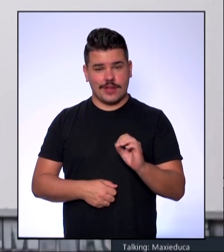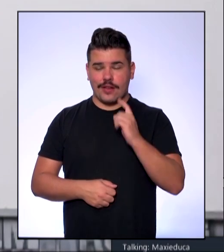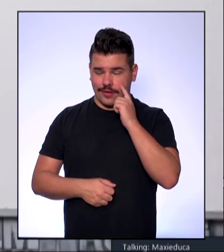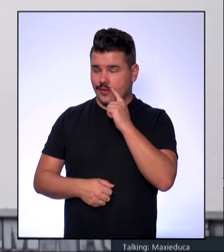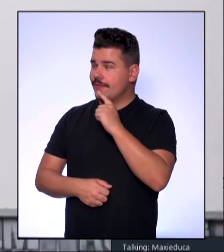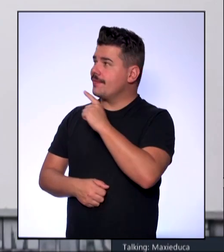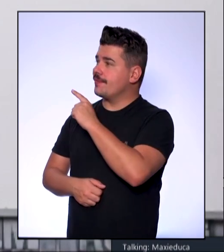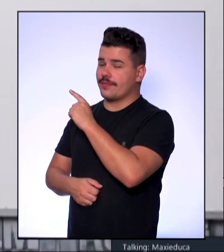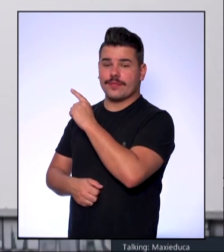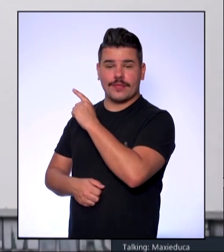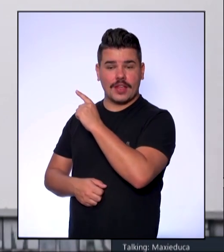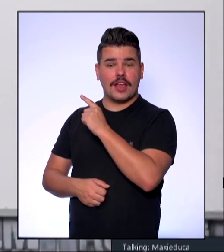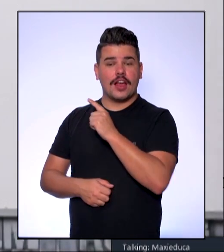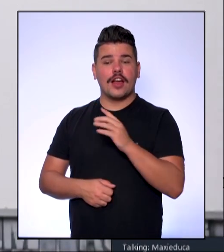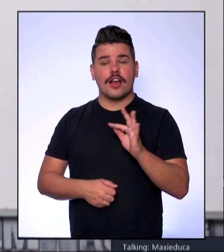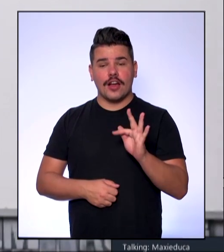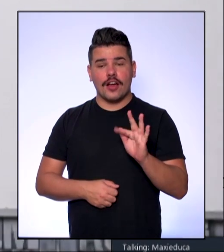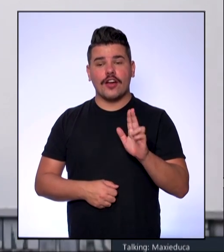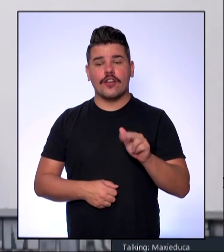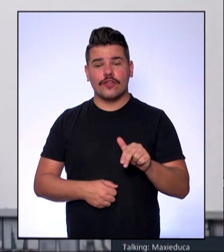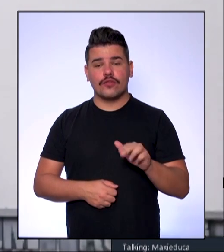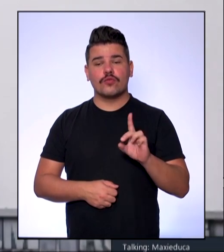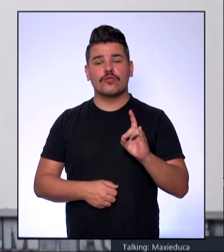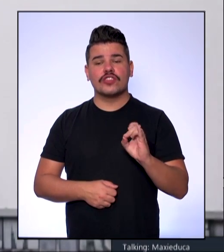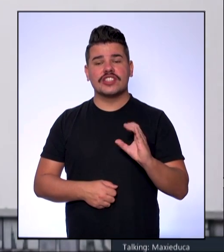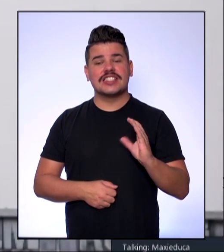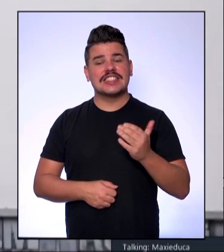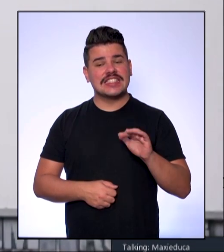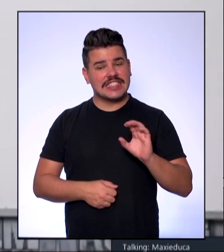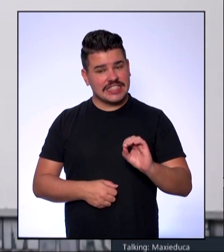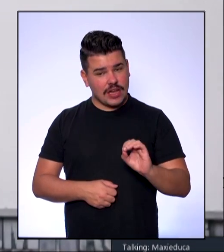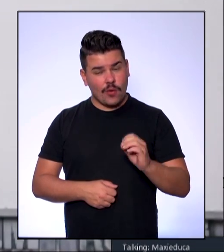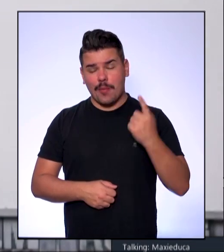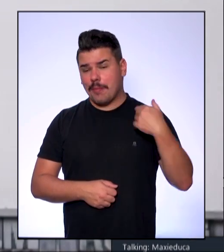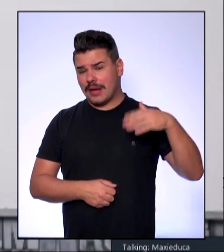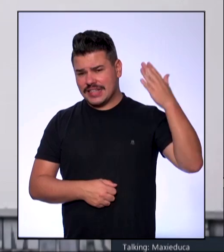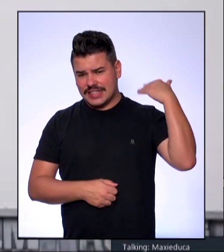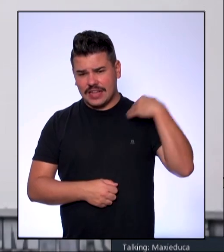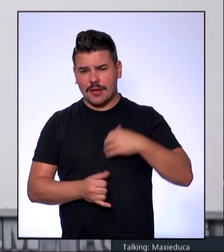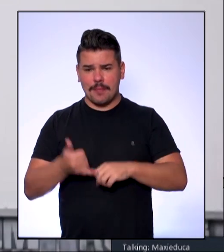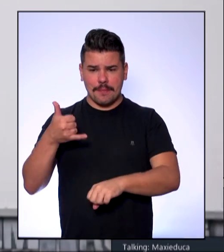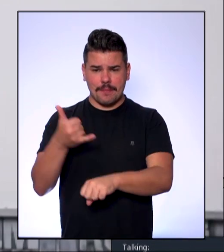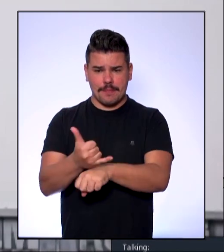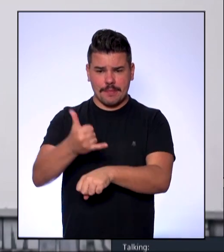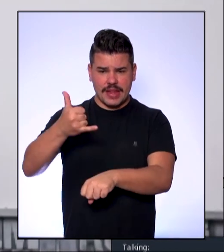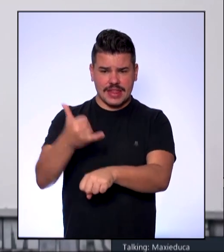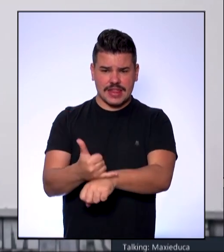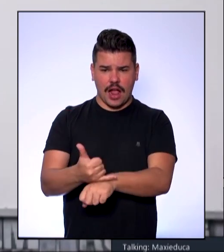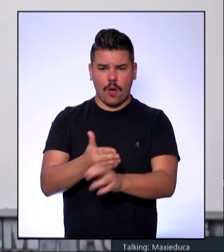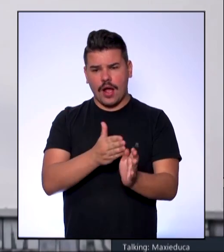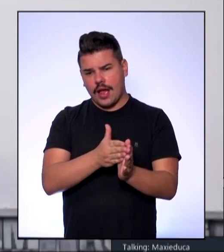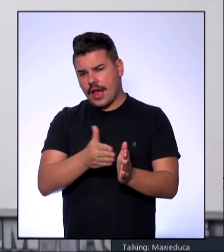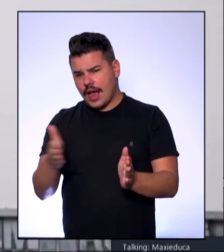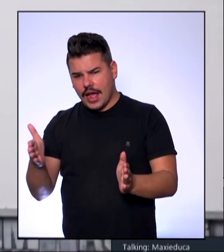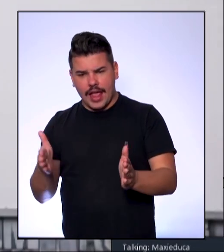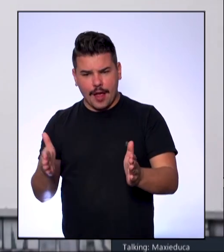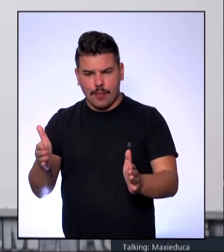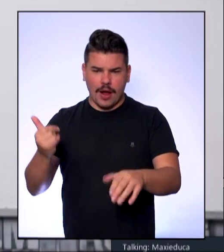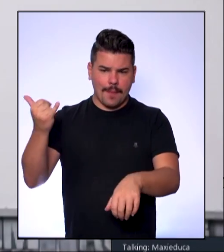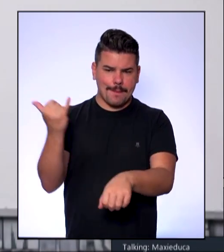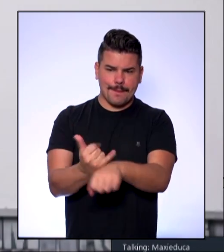Olha só, professor, a fundição é aquela da idade dos metais? A